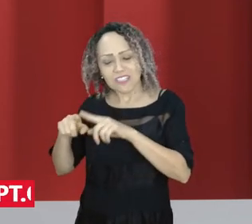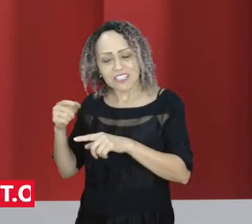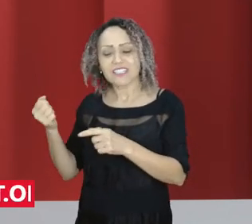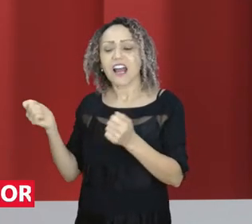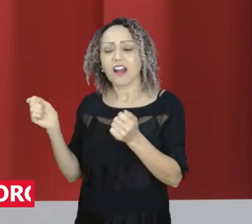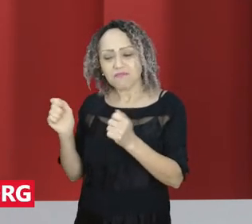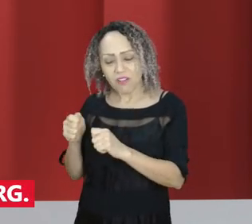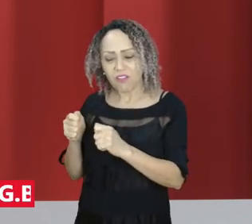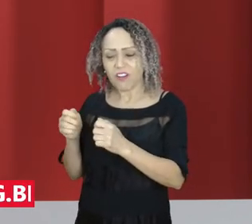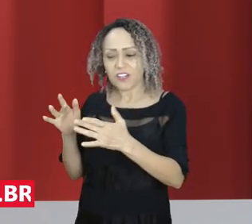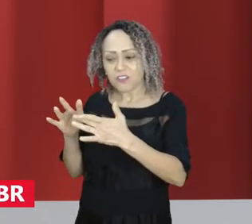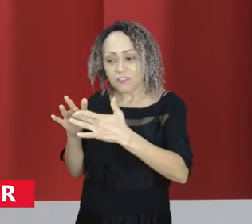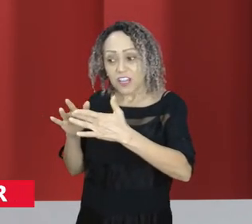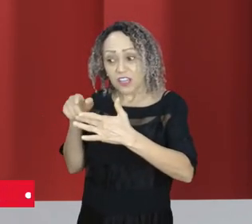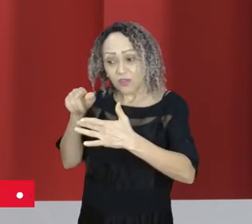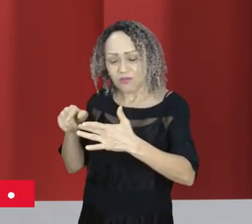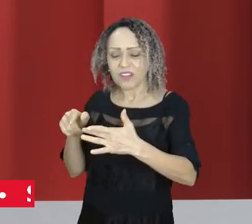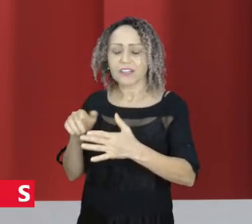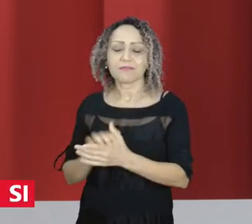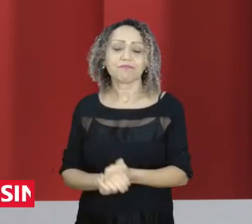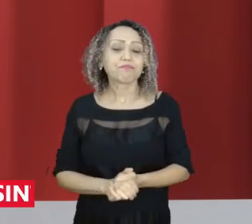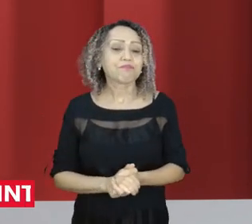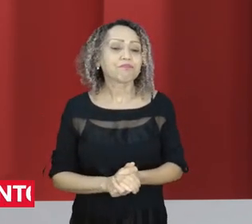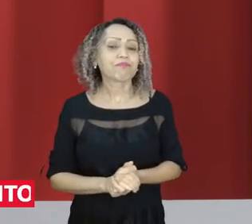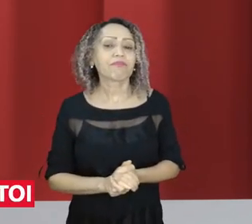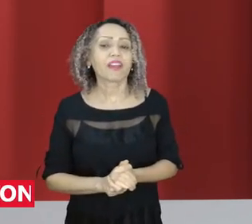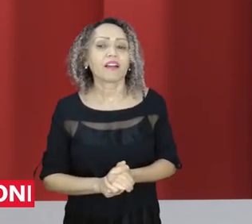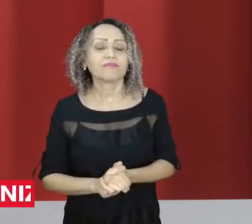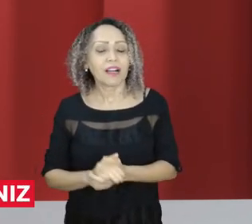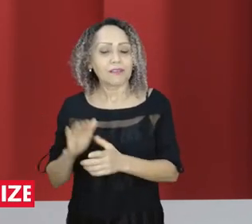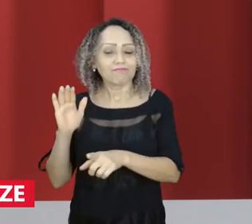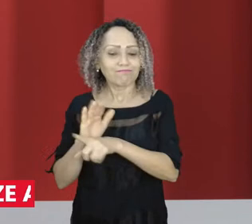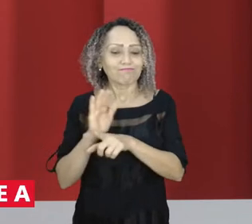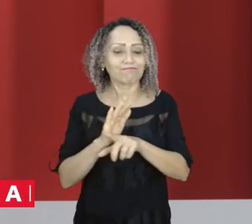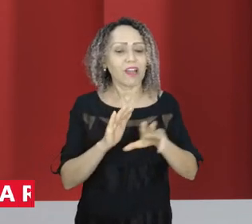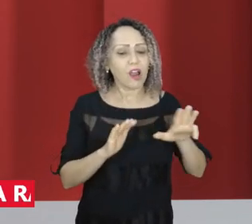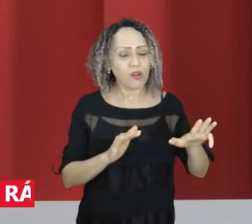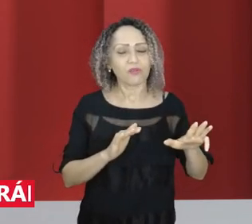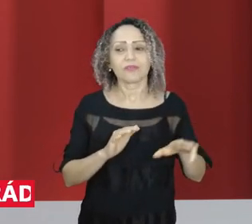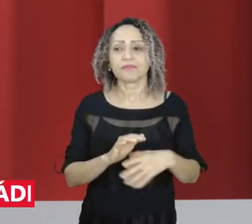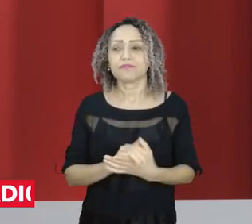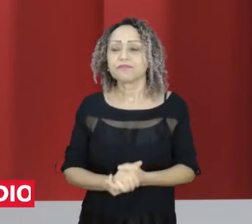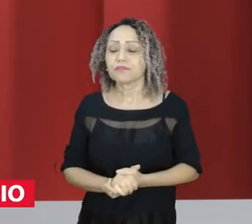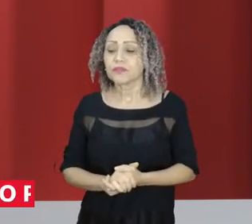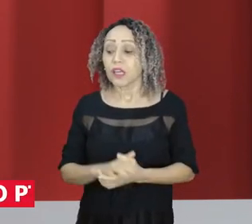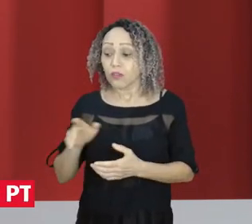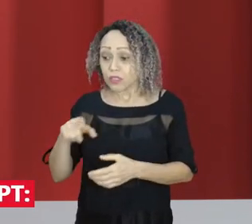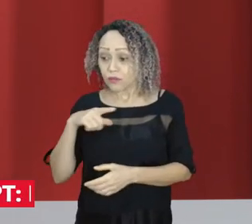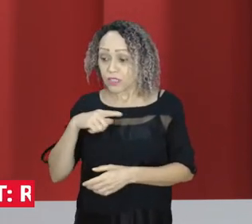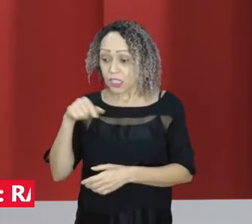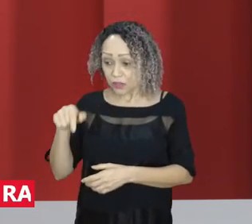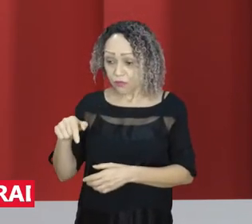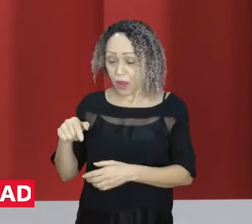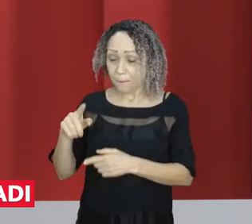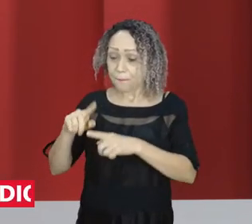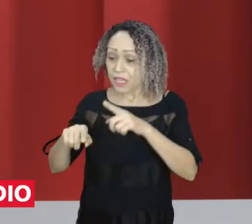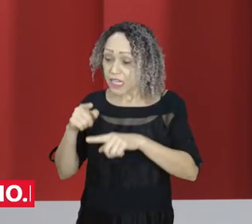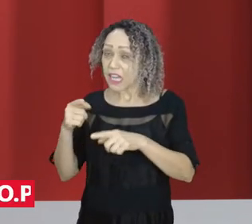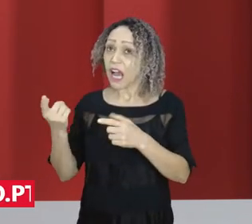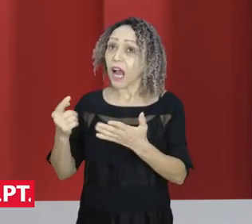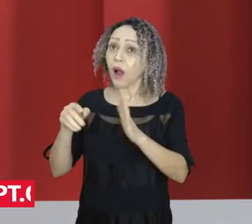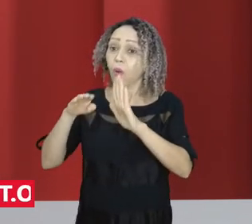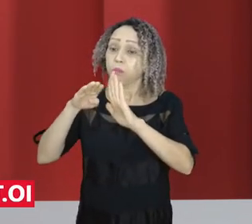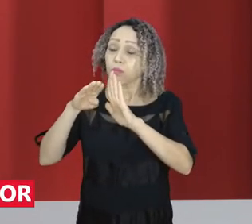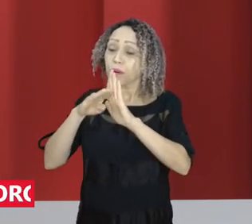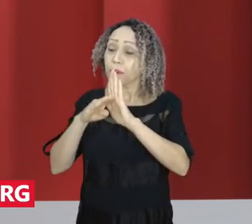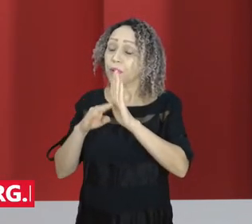última atividade de rua também para fazer campanha, eu conto aqui para o pessoal. E aí a gente vai fazendo esse bem